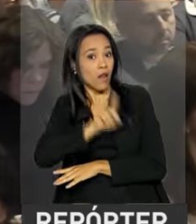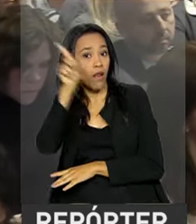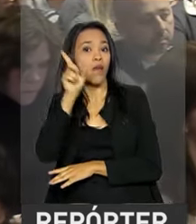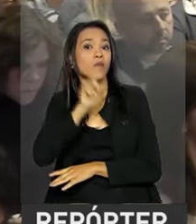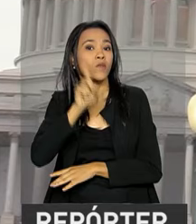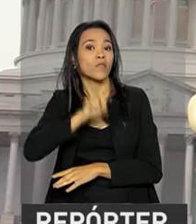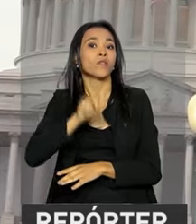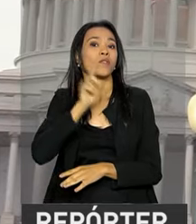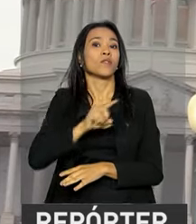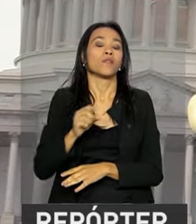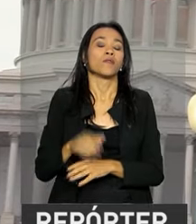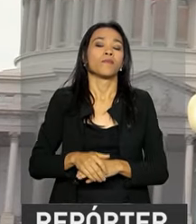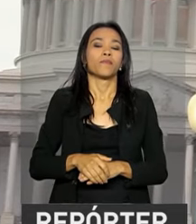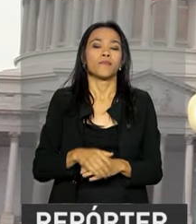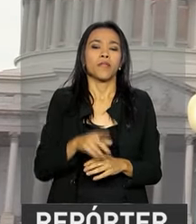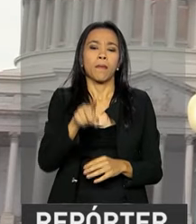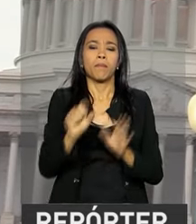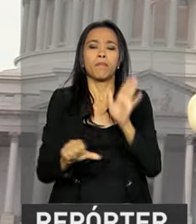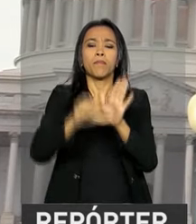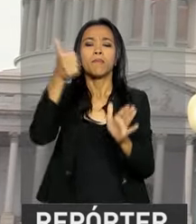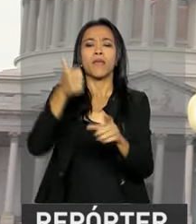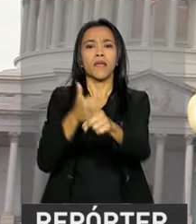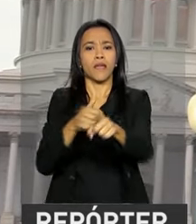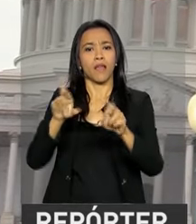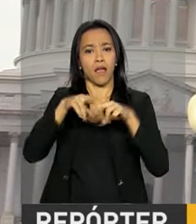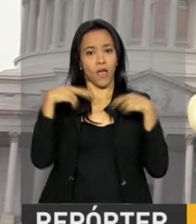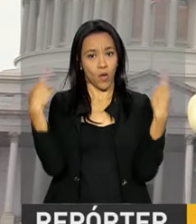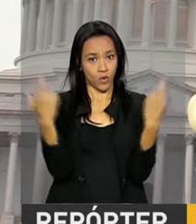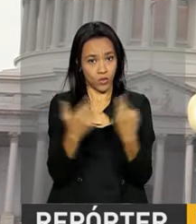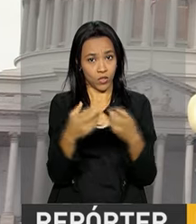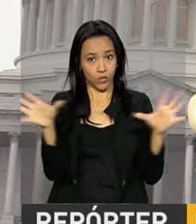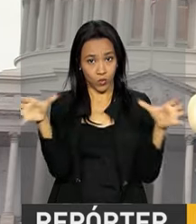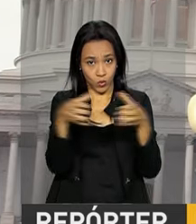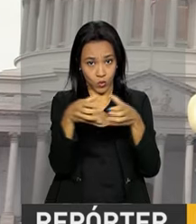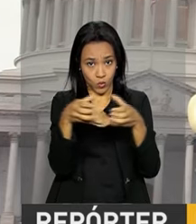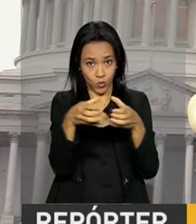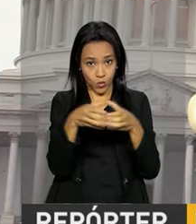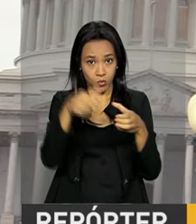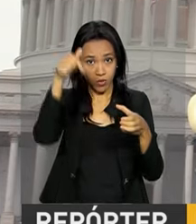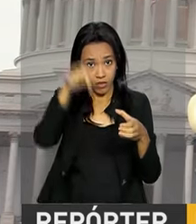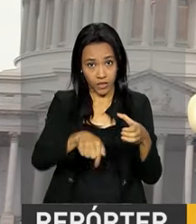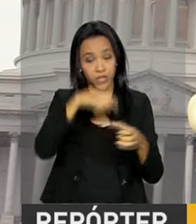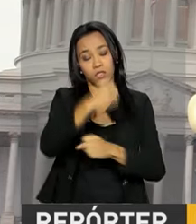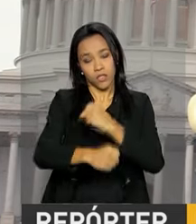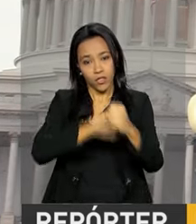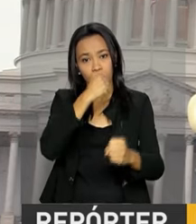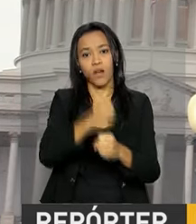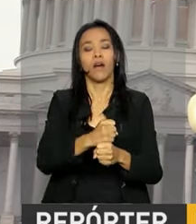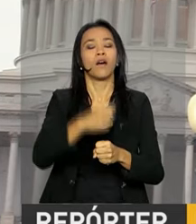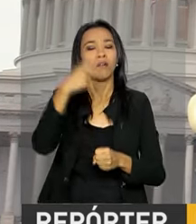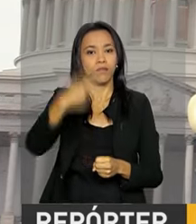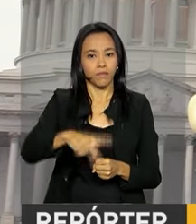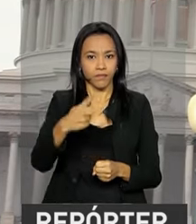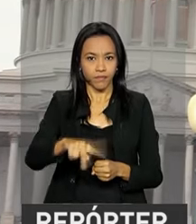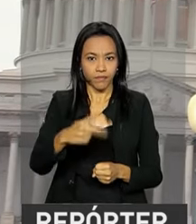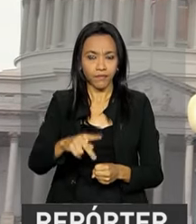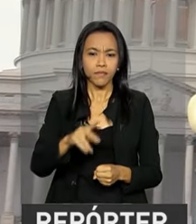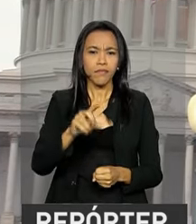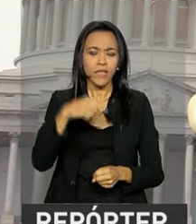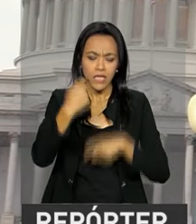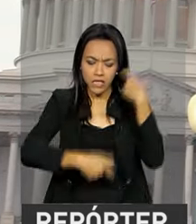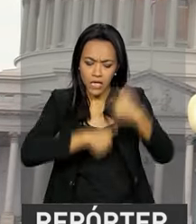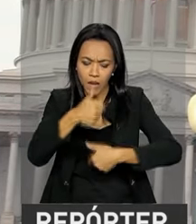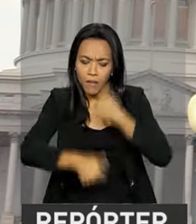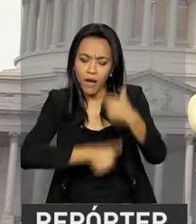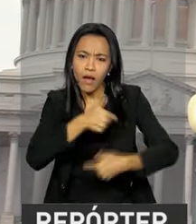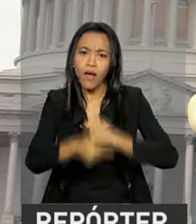nesta semana esta foi a primeira reunião deste grupo de parlamentares neste ano legislativo norte-americano eles trabalham